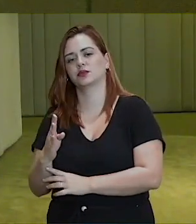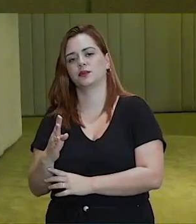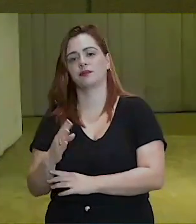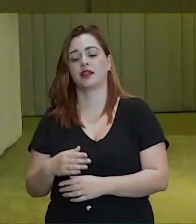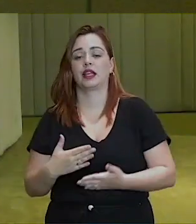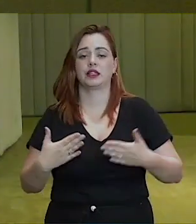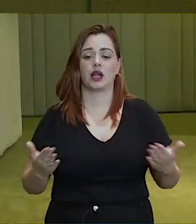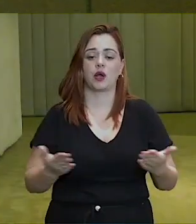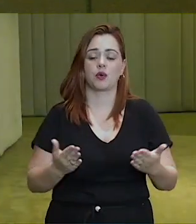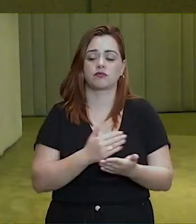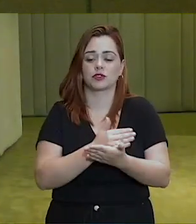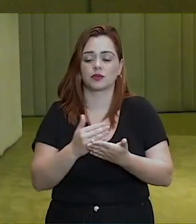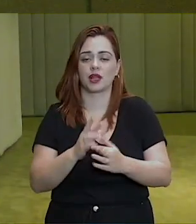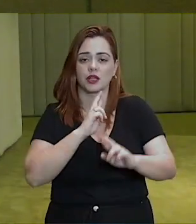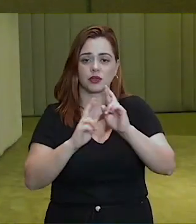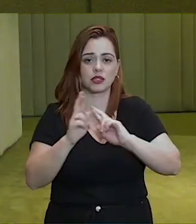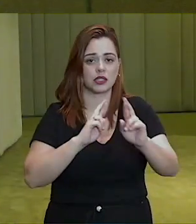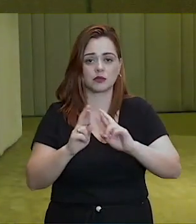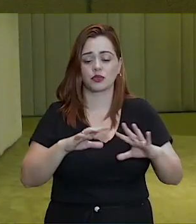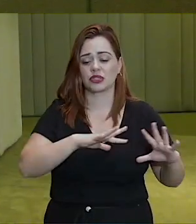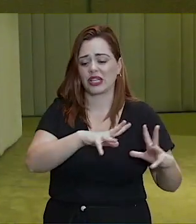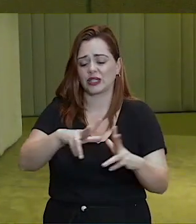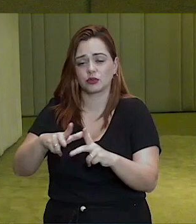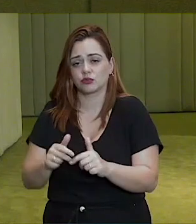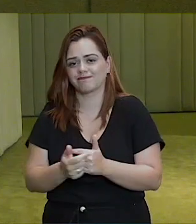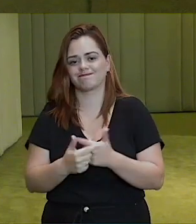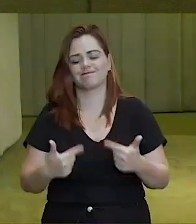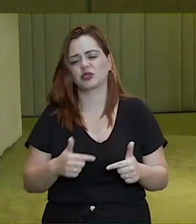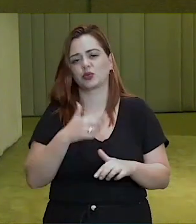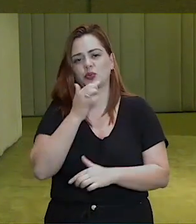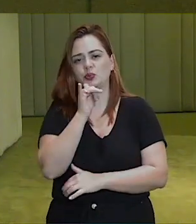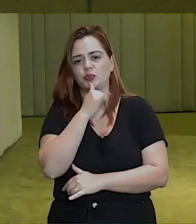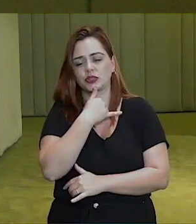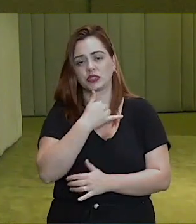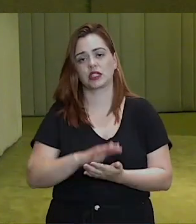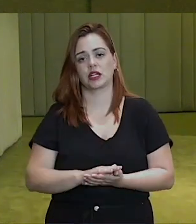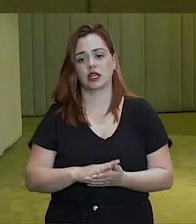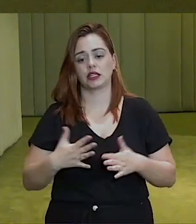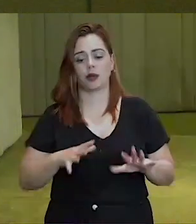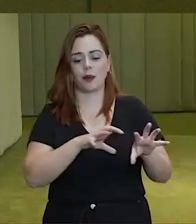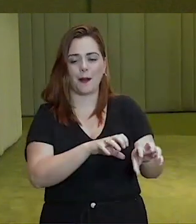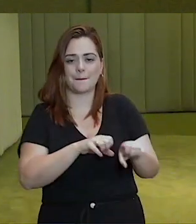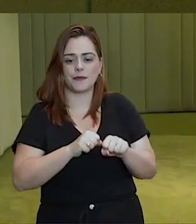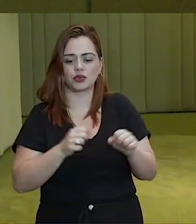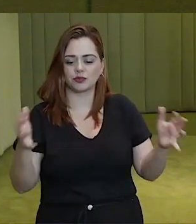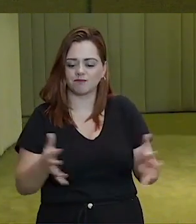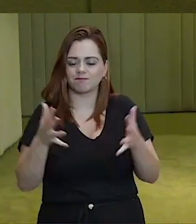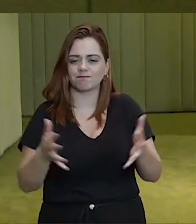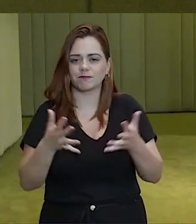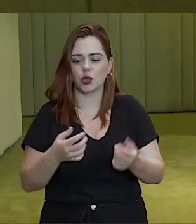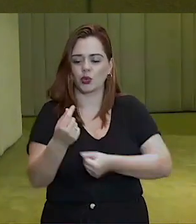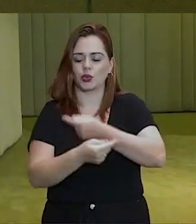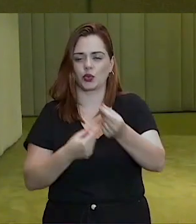de nossa resposta a esse cenário desalentador. A busca da prosperidade econômica pela